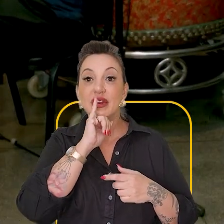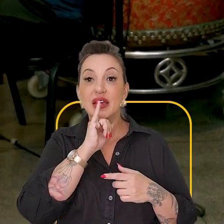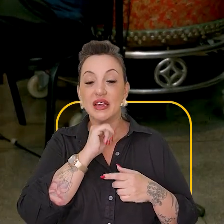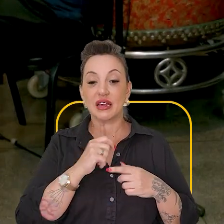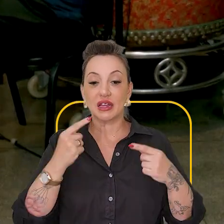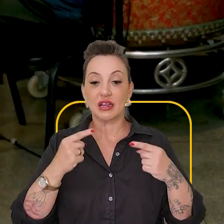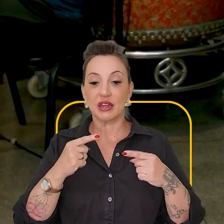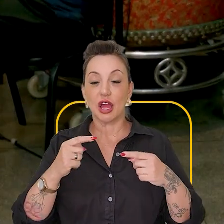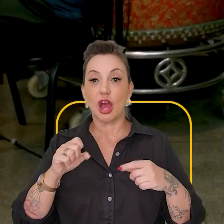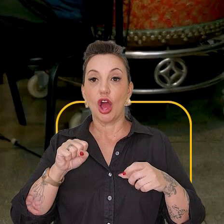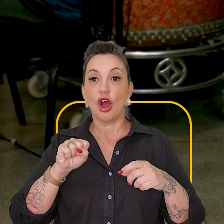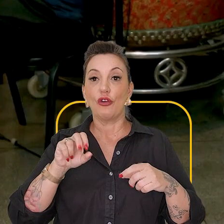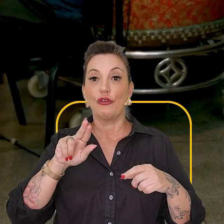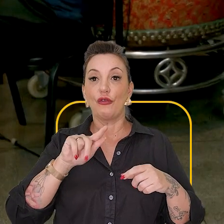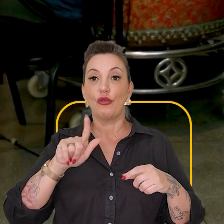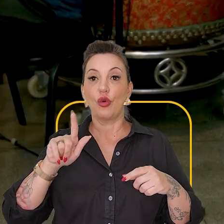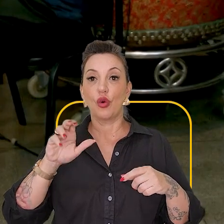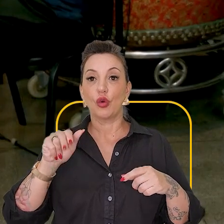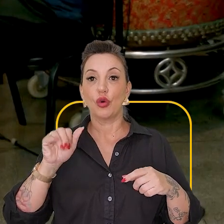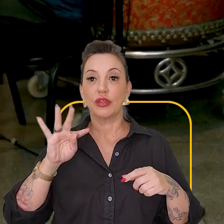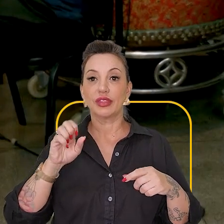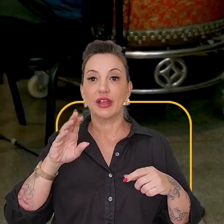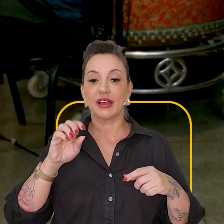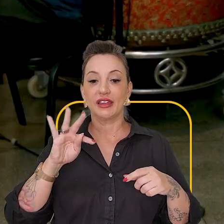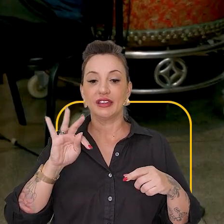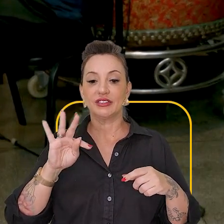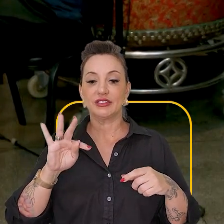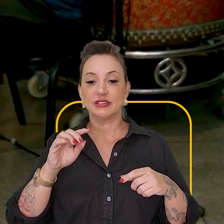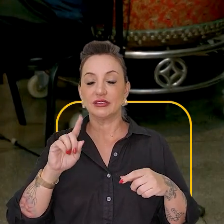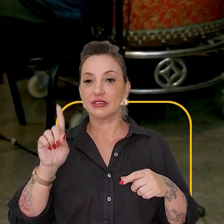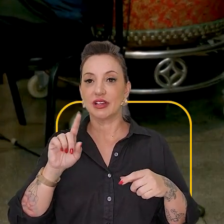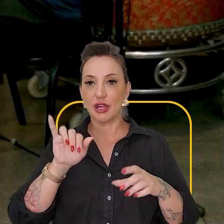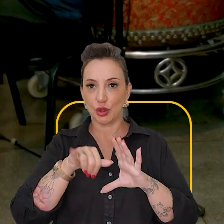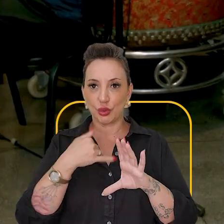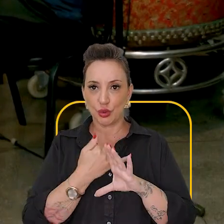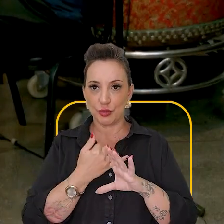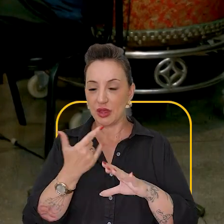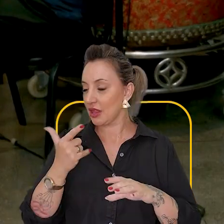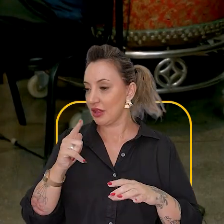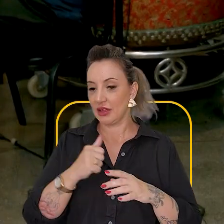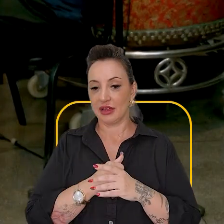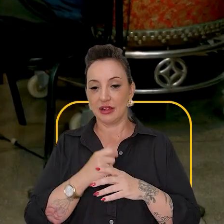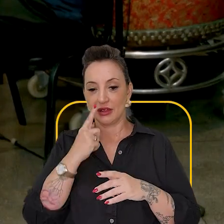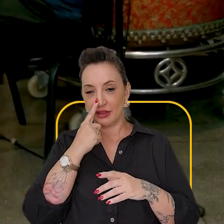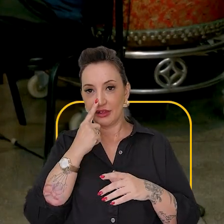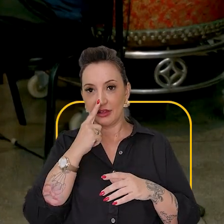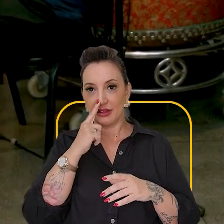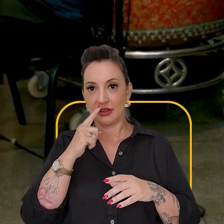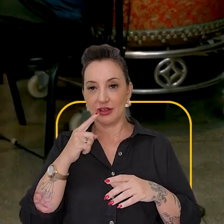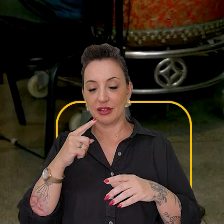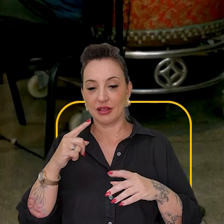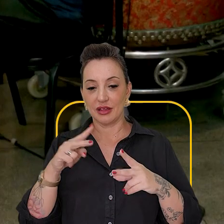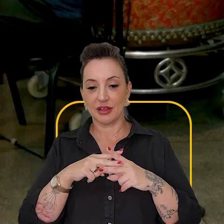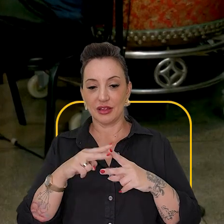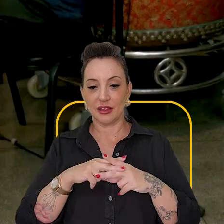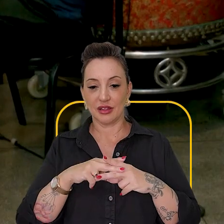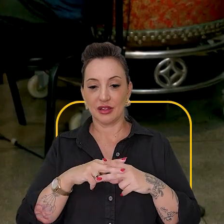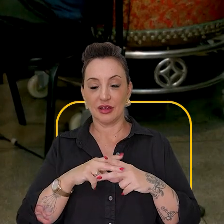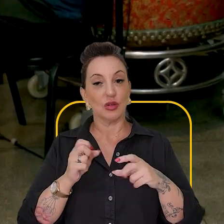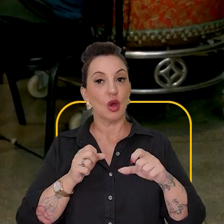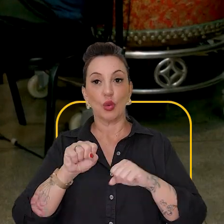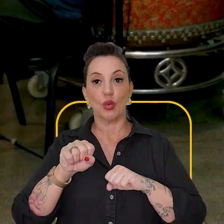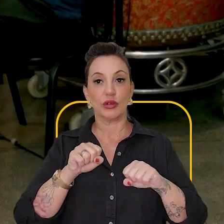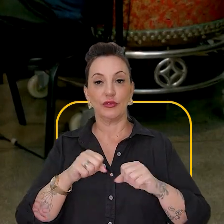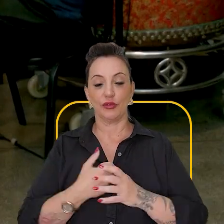era uma competição de full contact essa luta acho que tem no YouTube não tem ou não não não tem porque eu já vi uma luta no YouTube que não era de